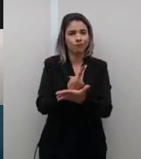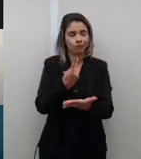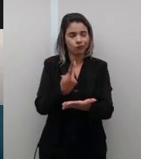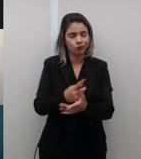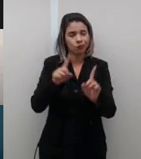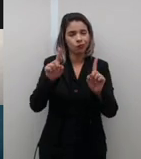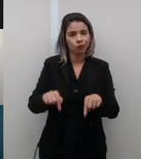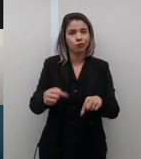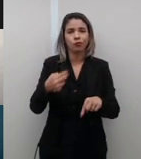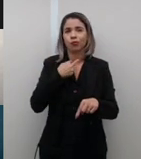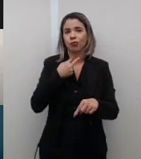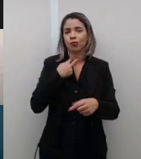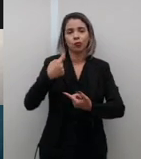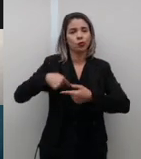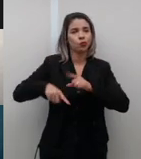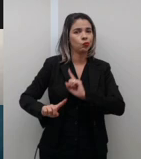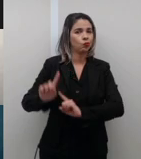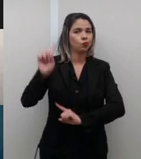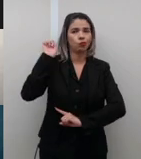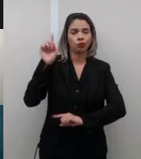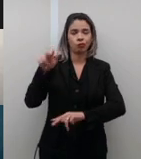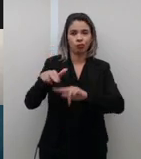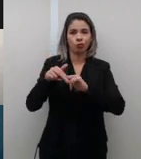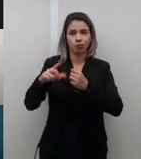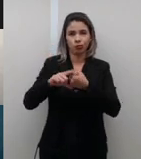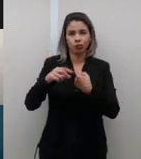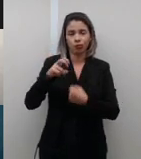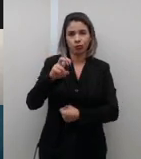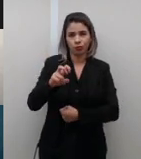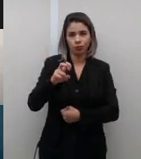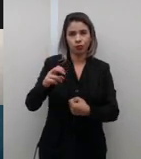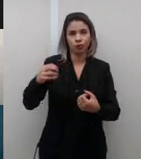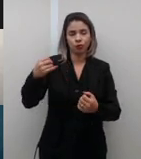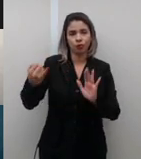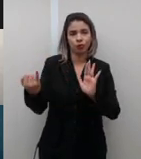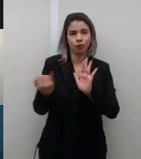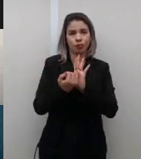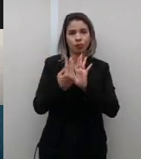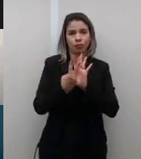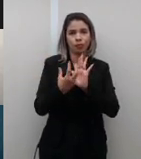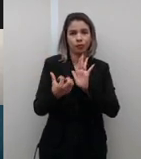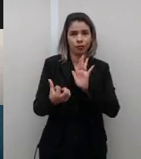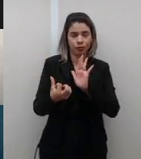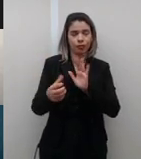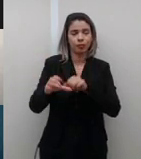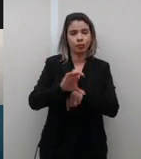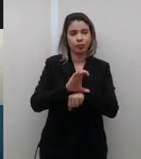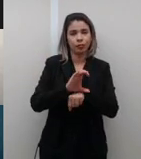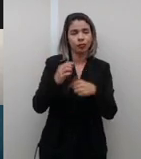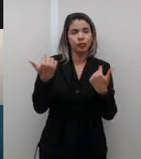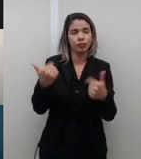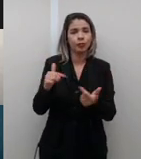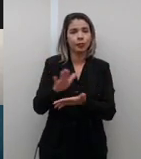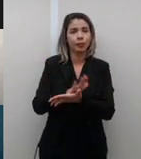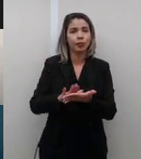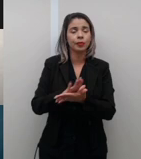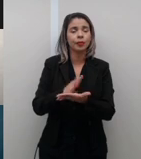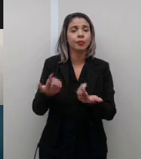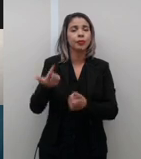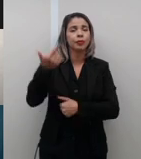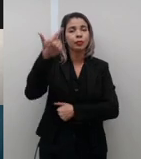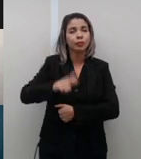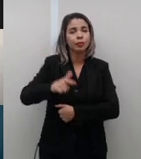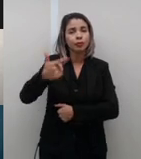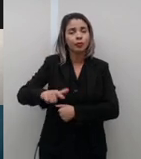irretroativa, em virtude do artigo 5º, inciso 36 da Constituição, não tendo incidência em relação à eficácia da coisa julgada,